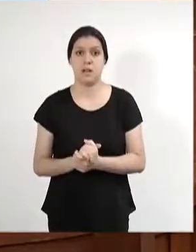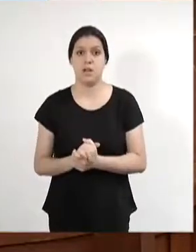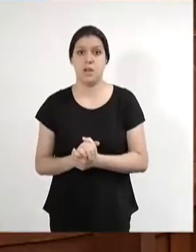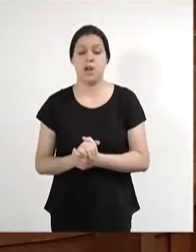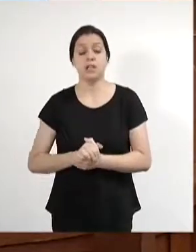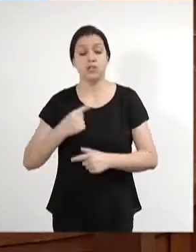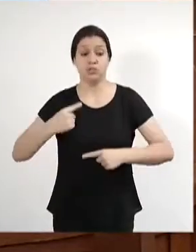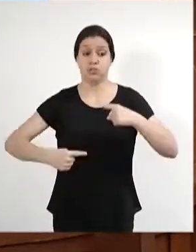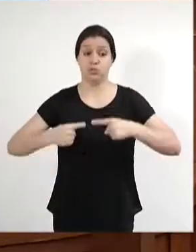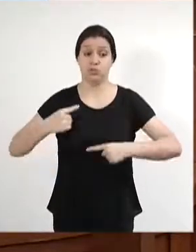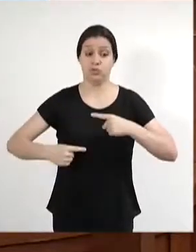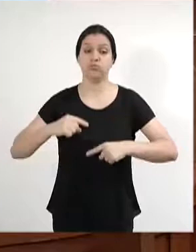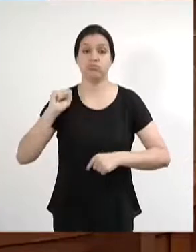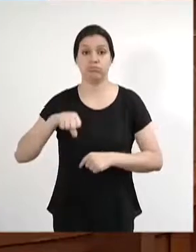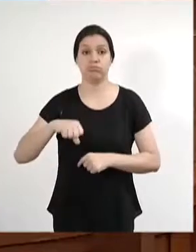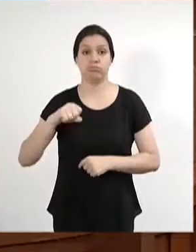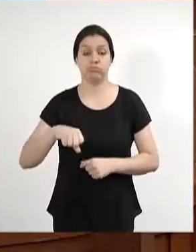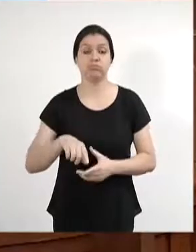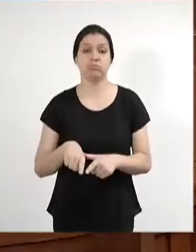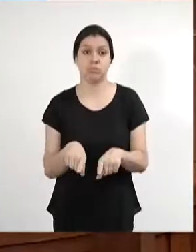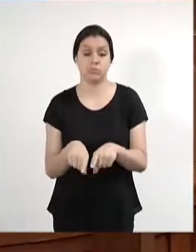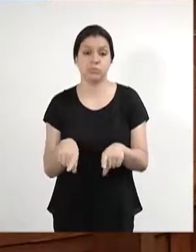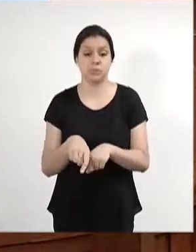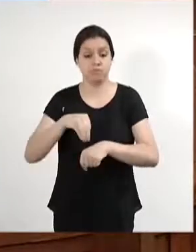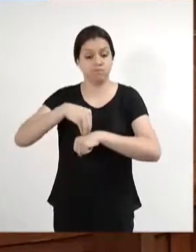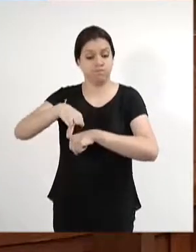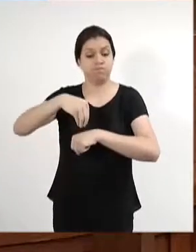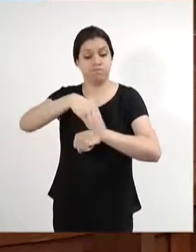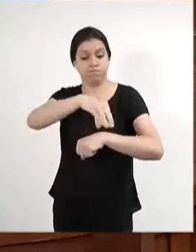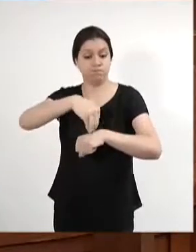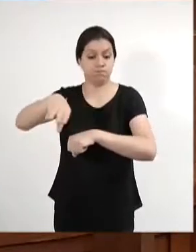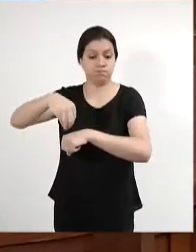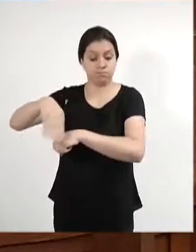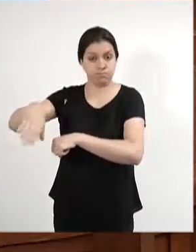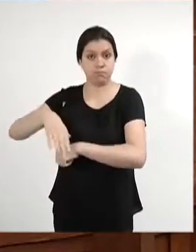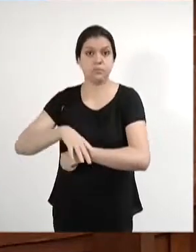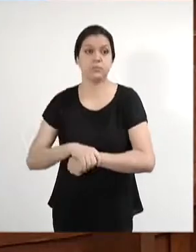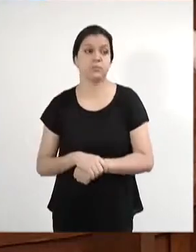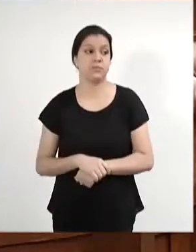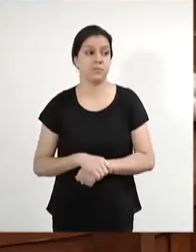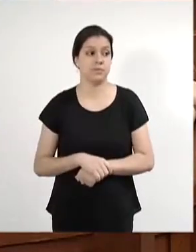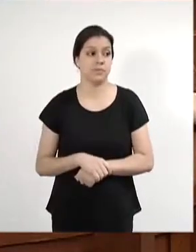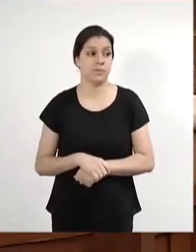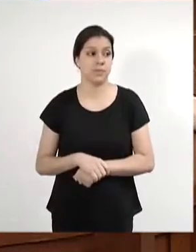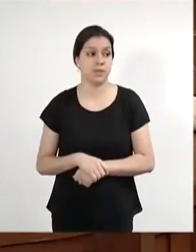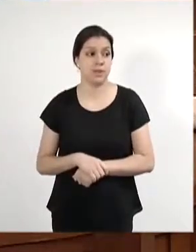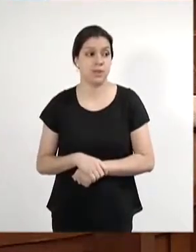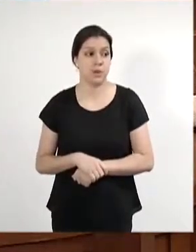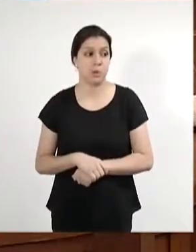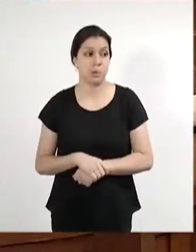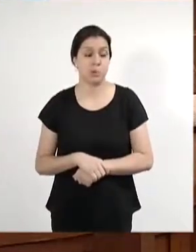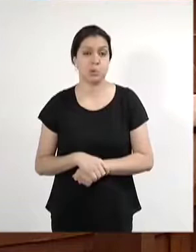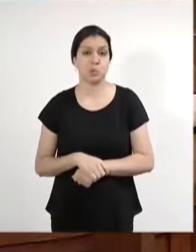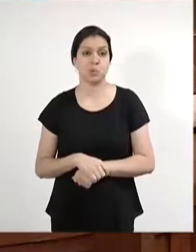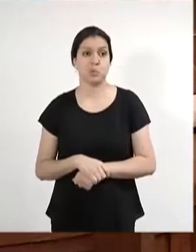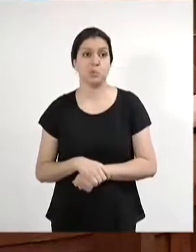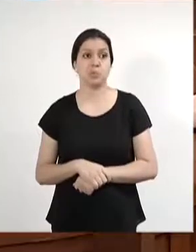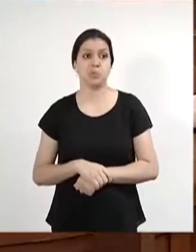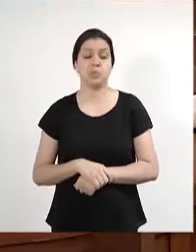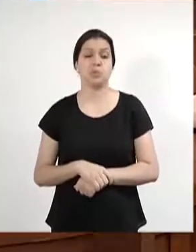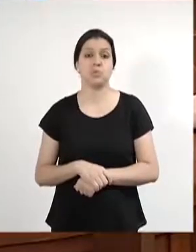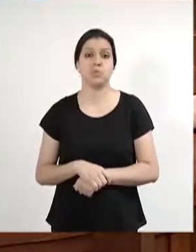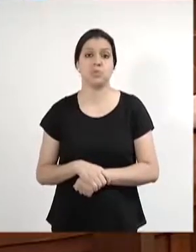nessa discussão e levado essa discussão, principalmente dentro da sua atuação, tanto